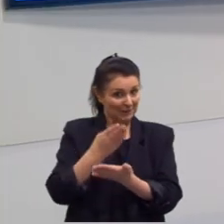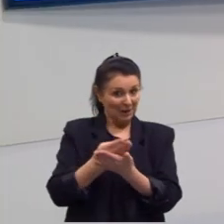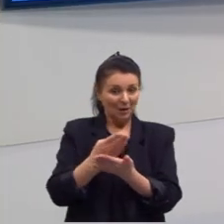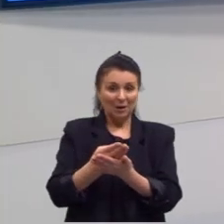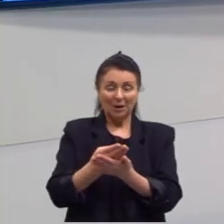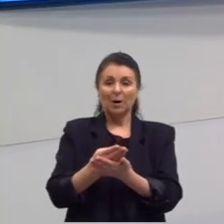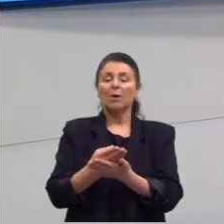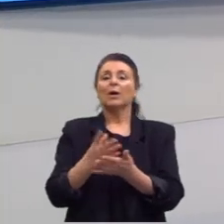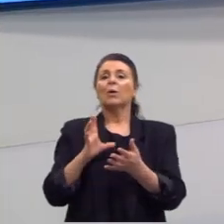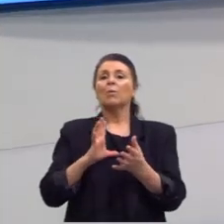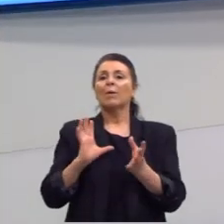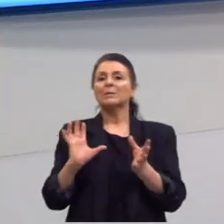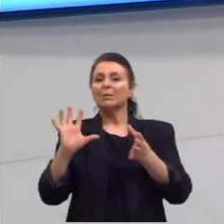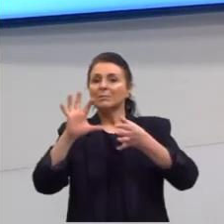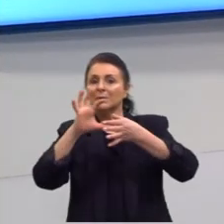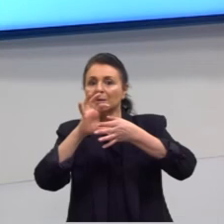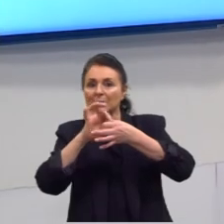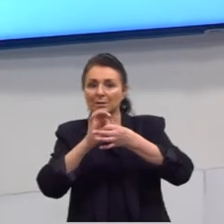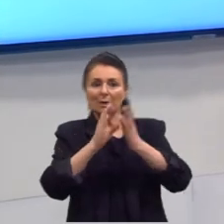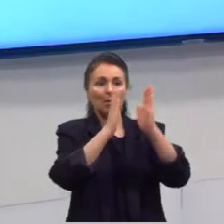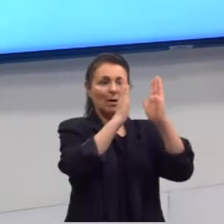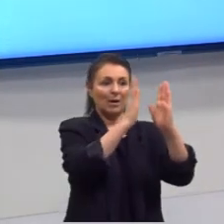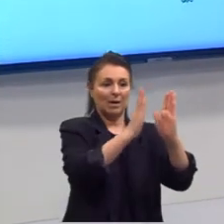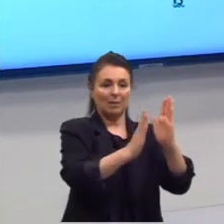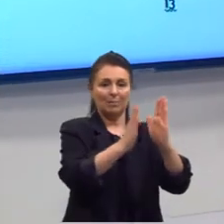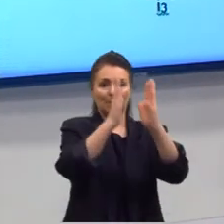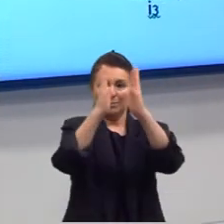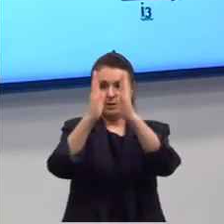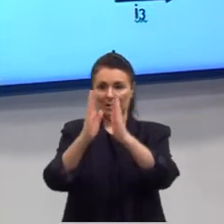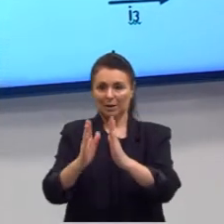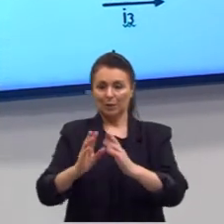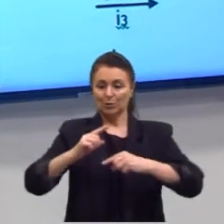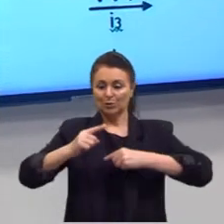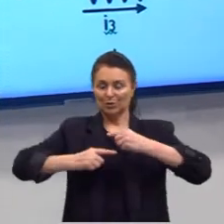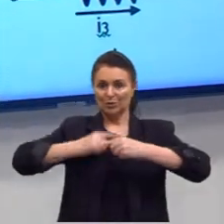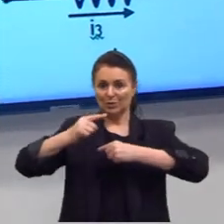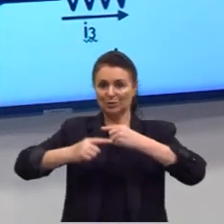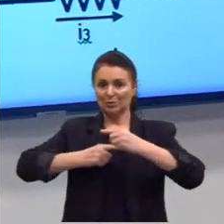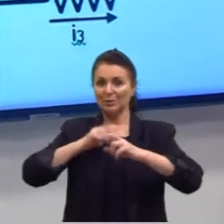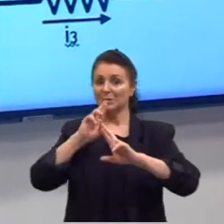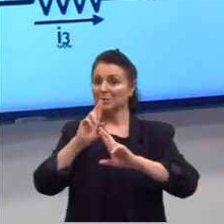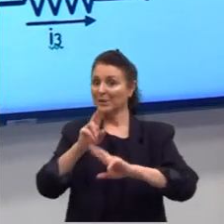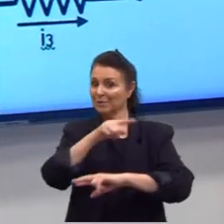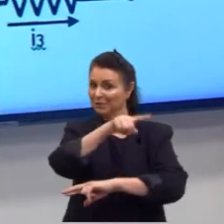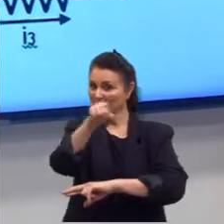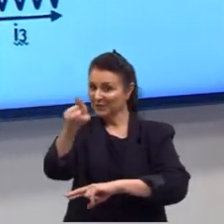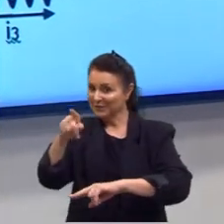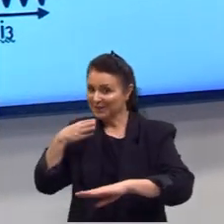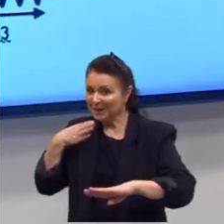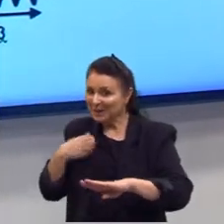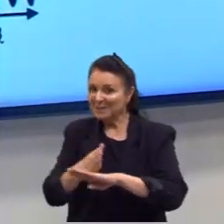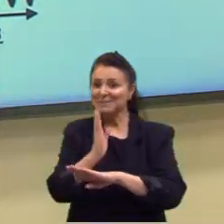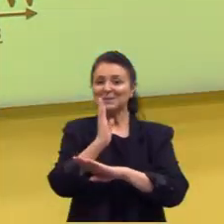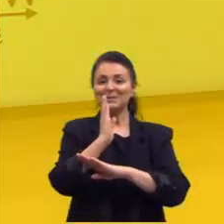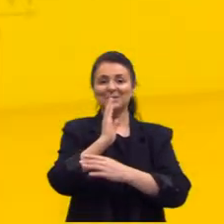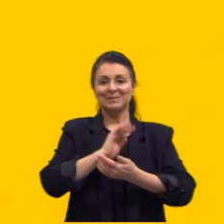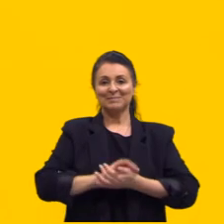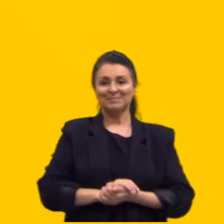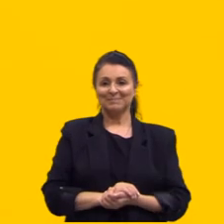aula que com associação em paralelo né de res Eu espero vocês ir partiu